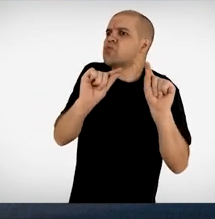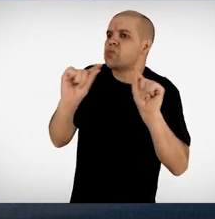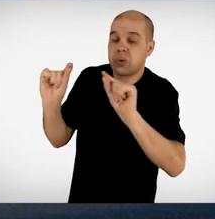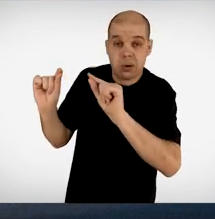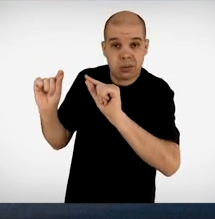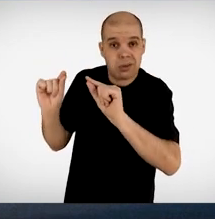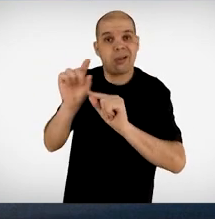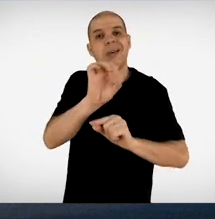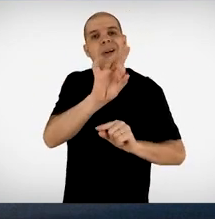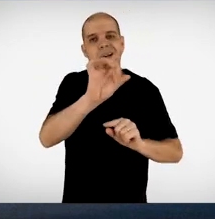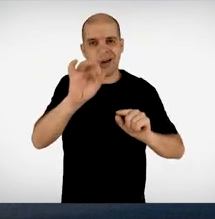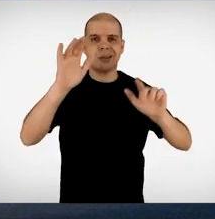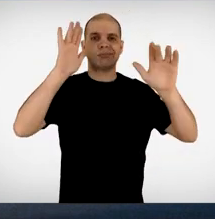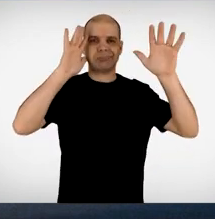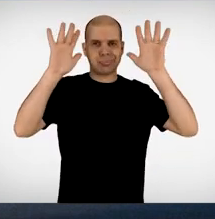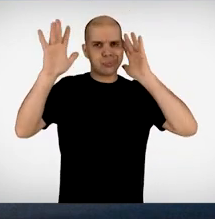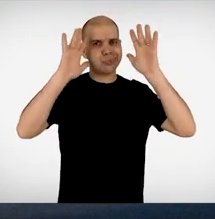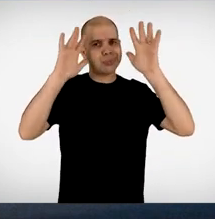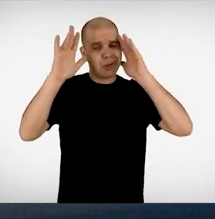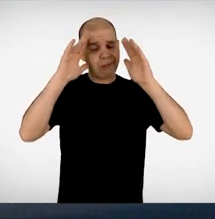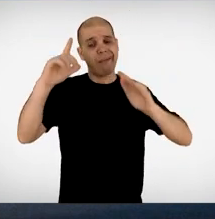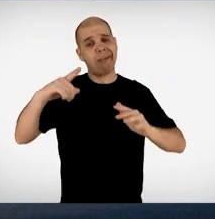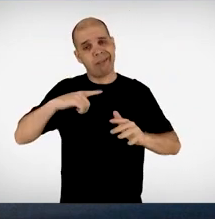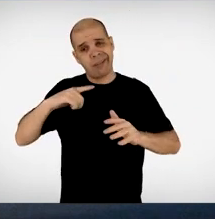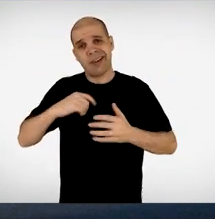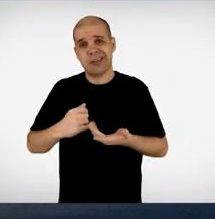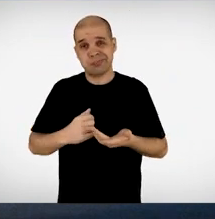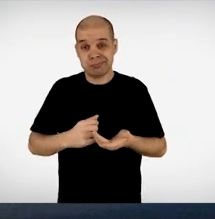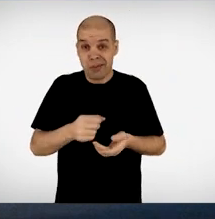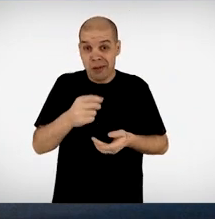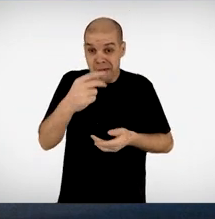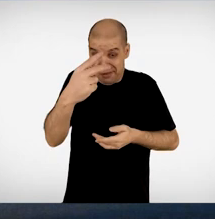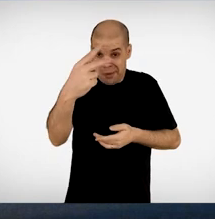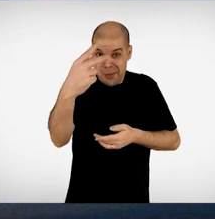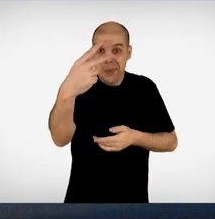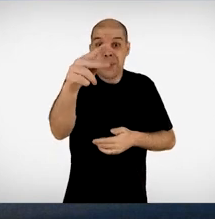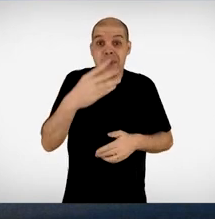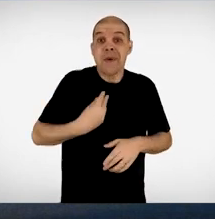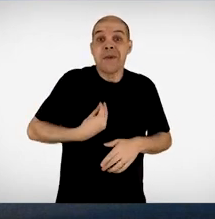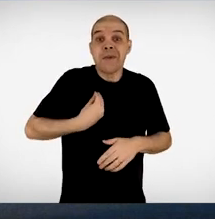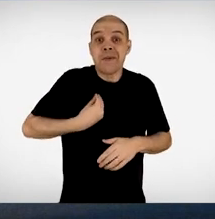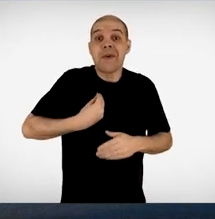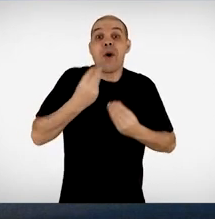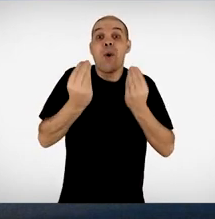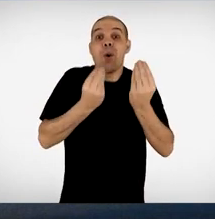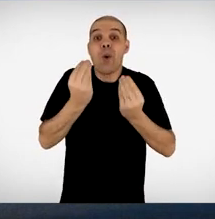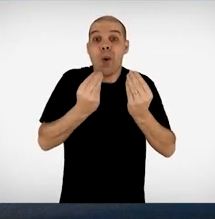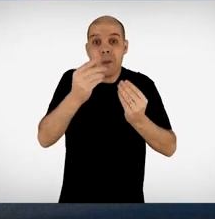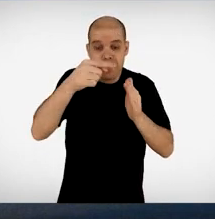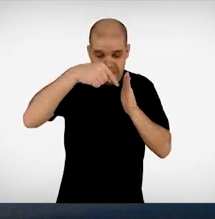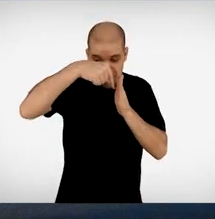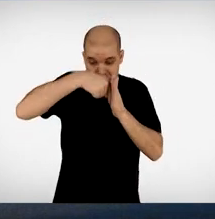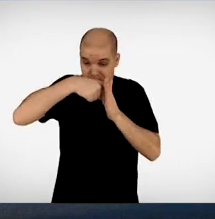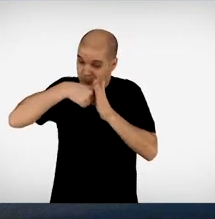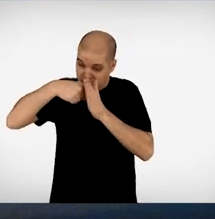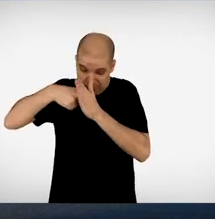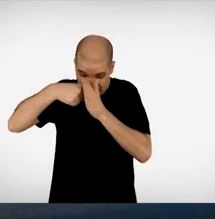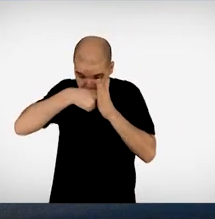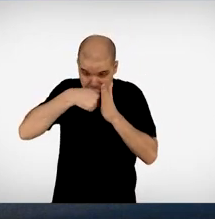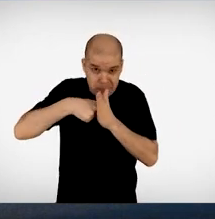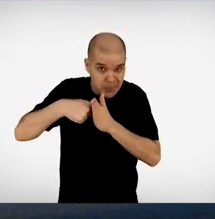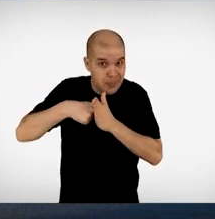cada espectador tem de escrever um novo filme sobre sua própria vida. E acho que isso é